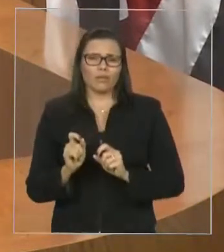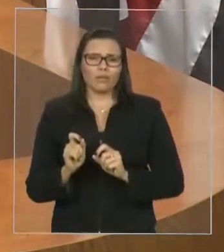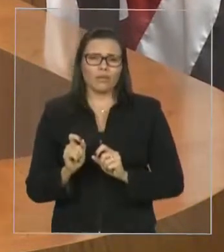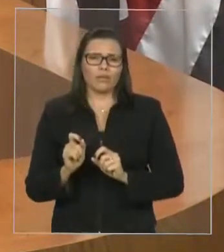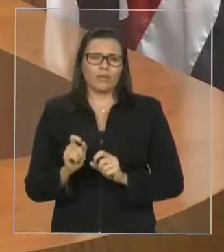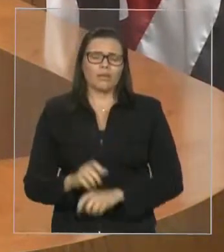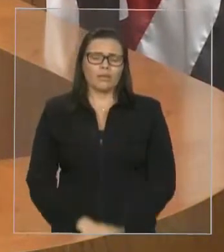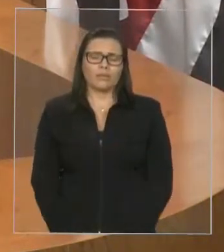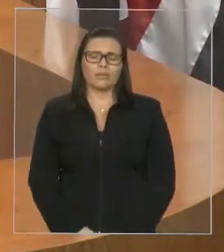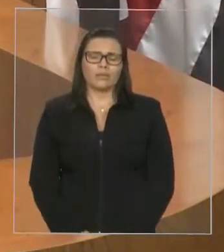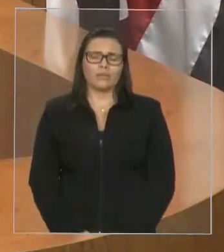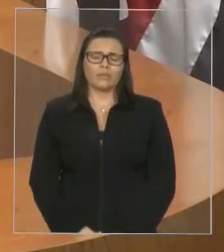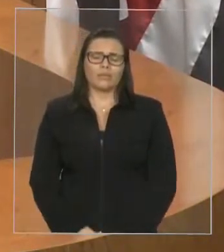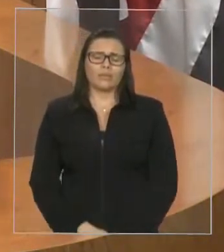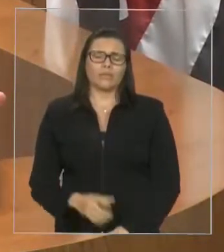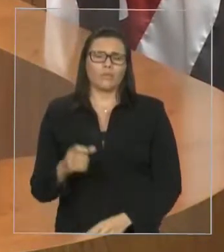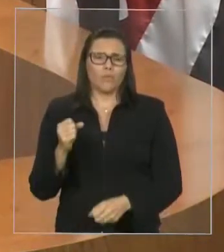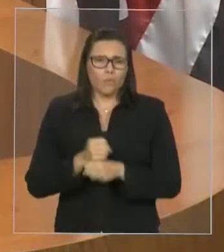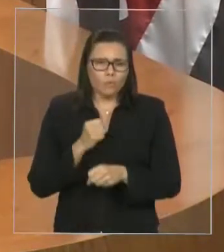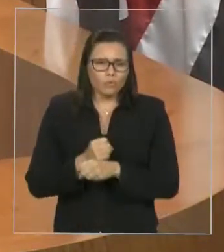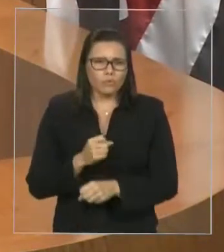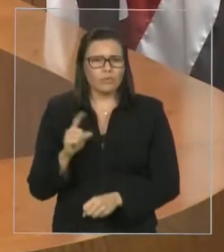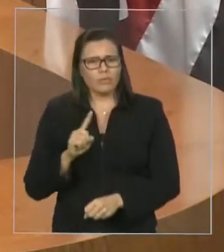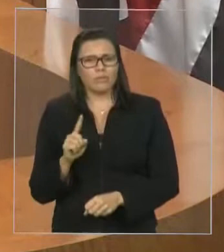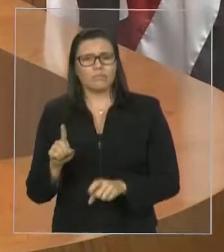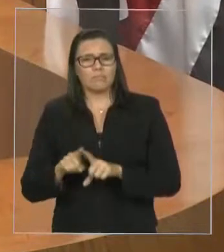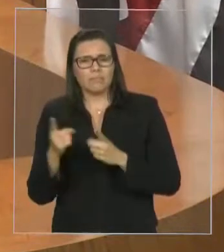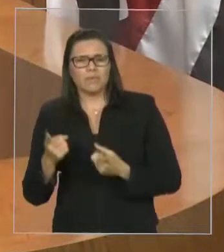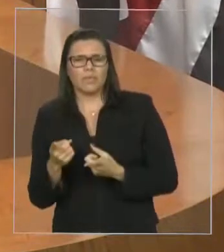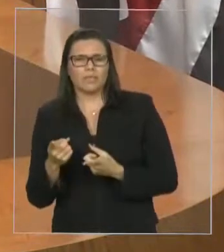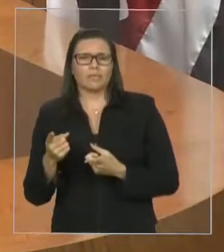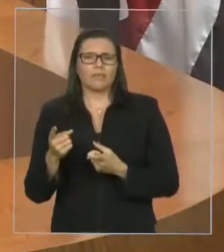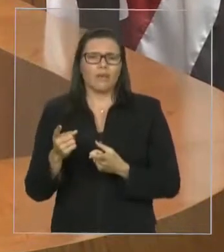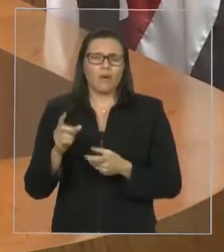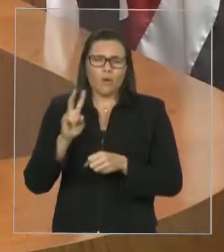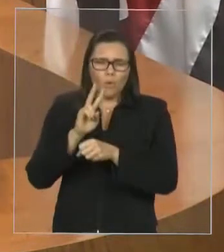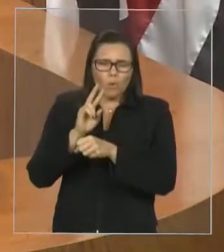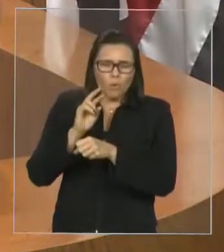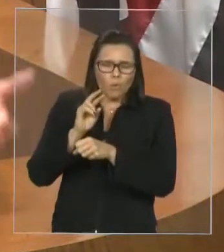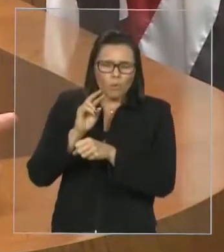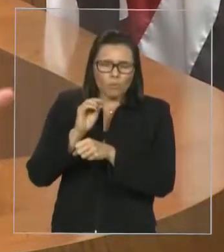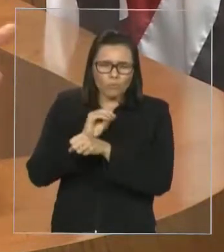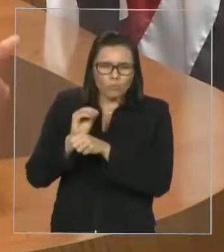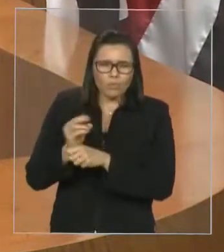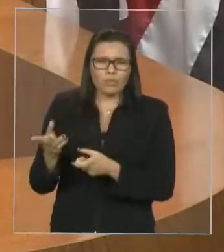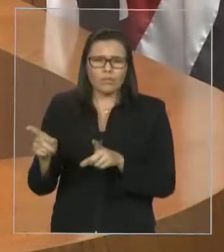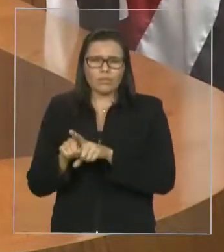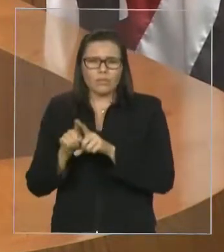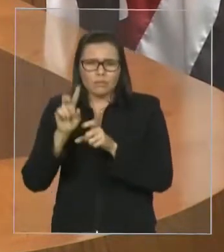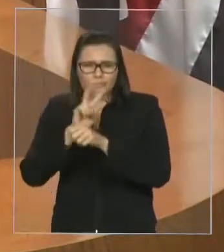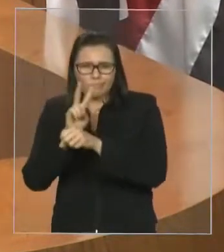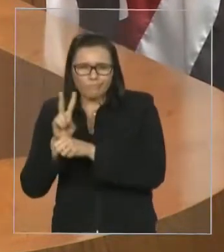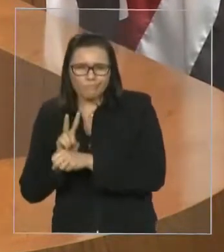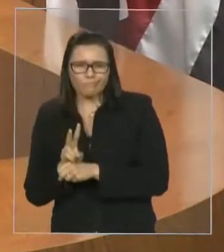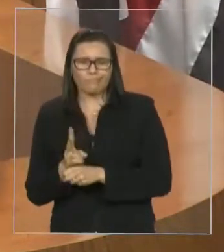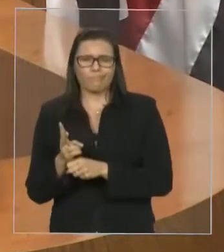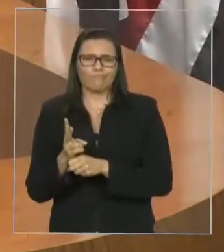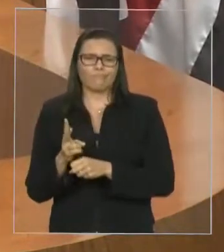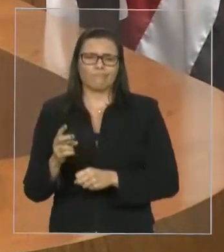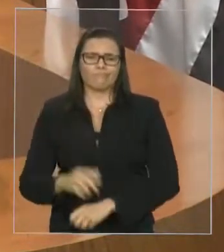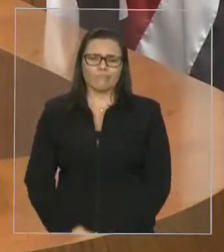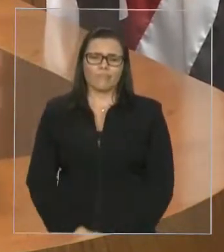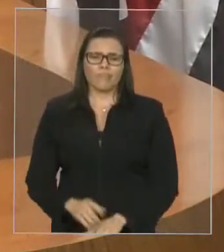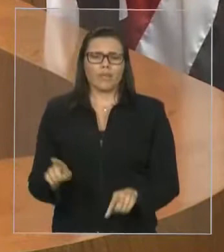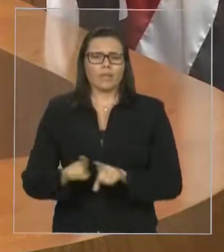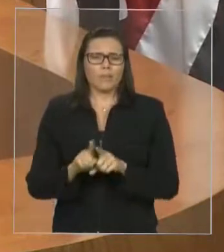para conseguir, no menor espaço de tempo possível, reduzir esse déficit grande que existe hoje e essa enorme